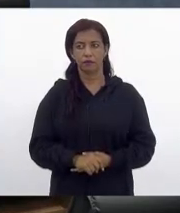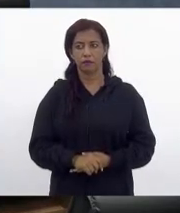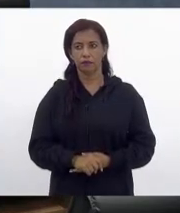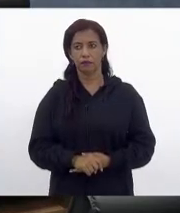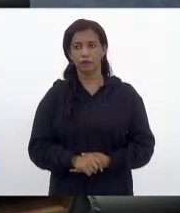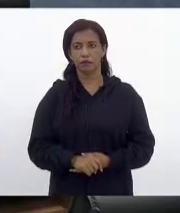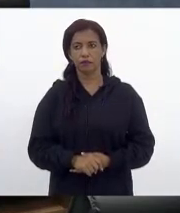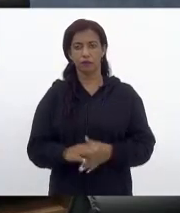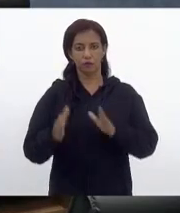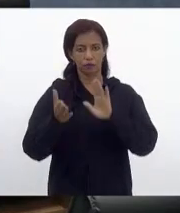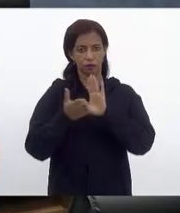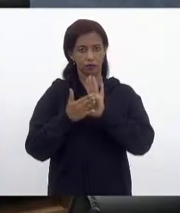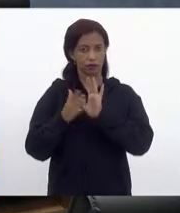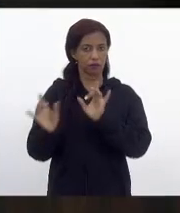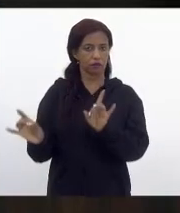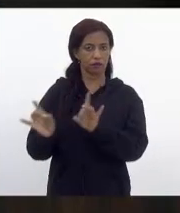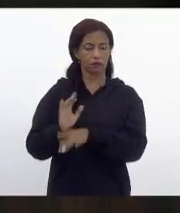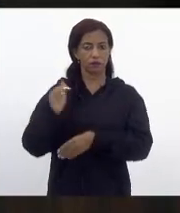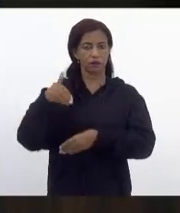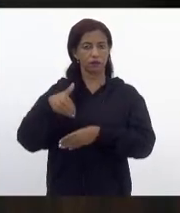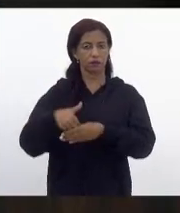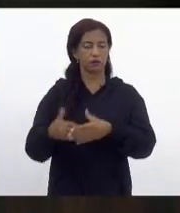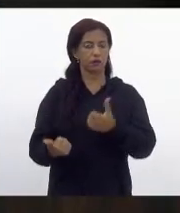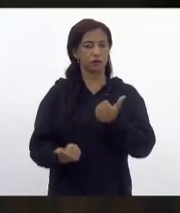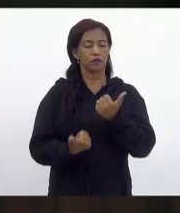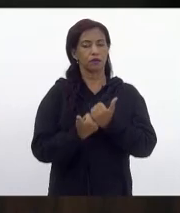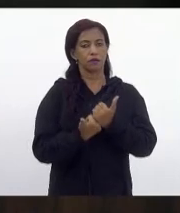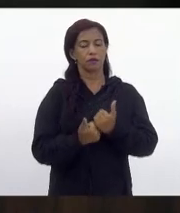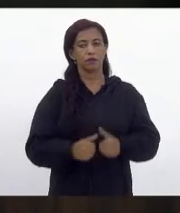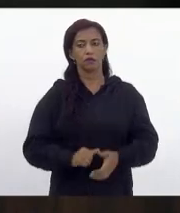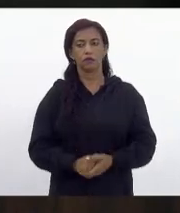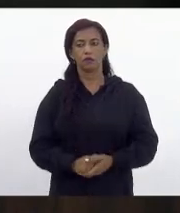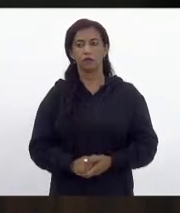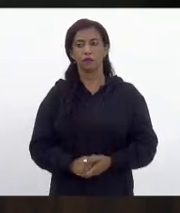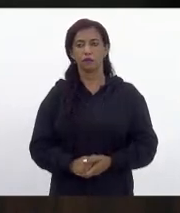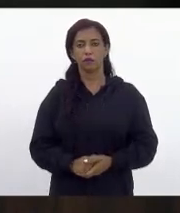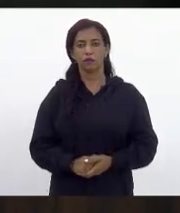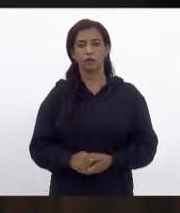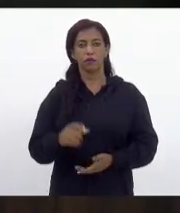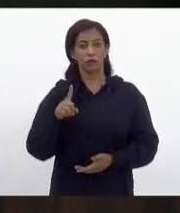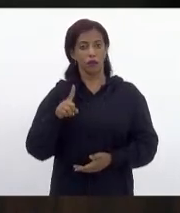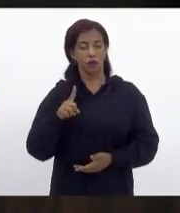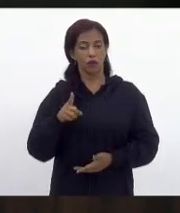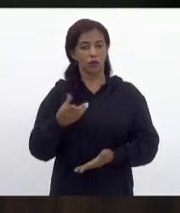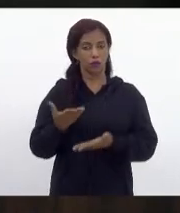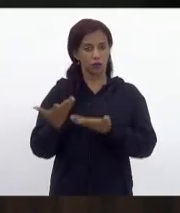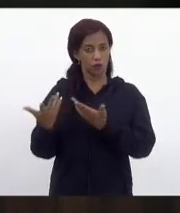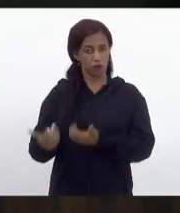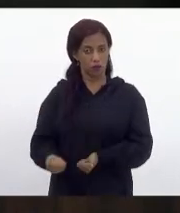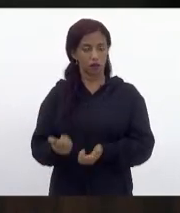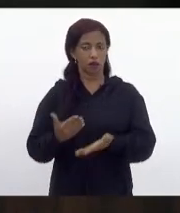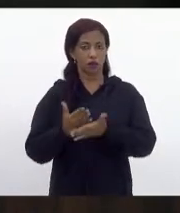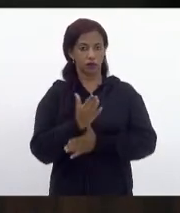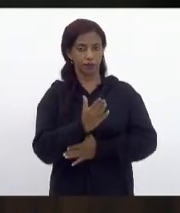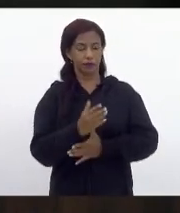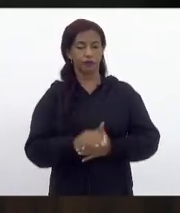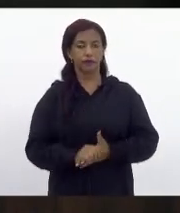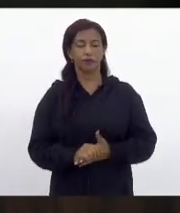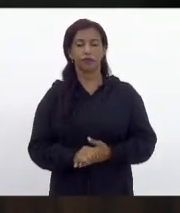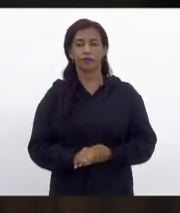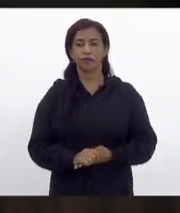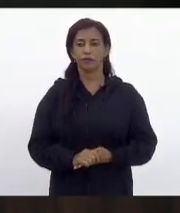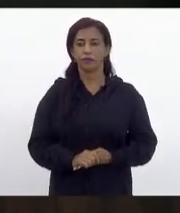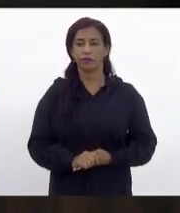Com os pareceres emitidos em votação substitutiva. Senhores que aprovam, permaneçam como estão. Aprovado. Vai ao